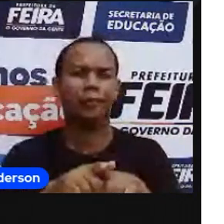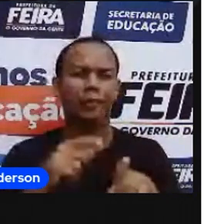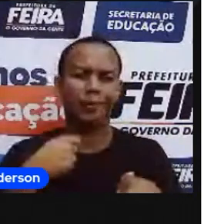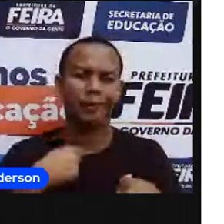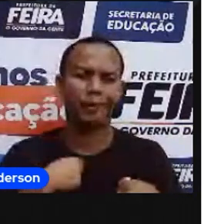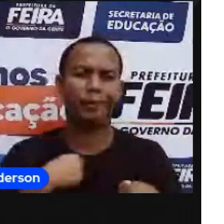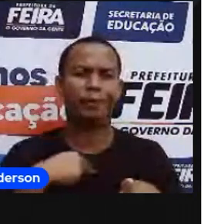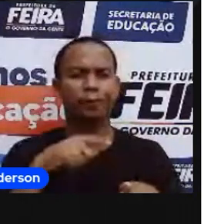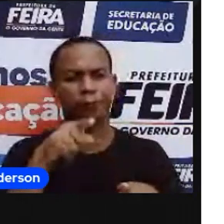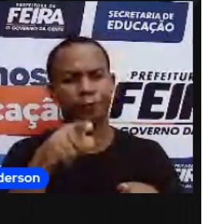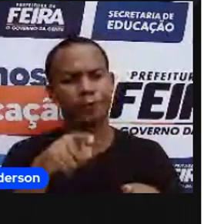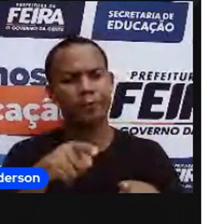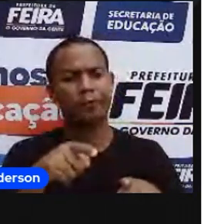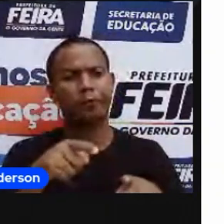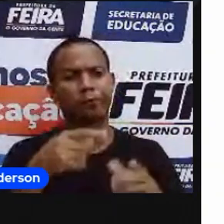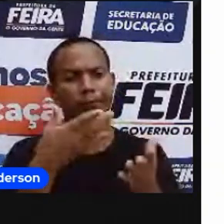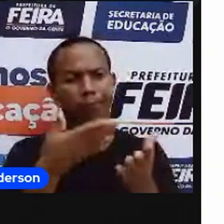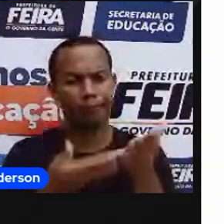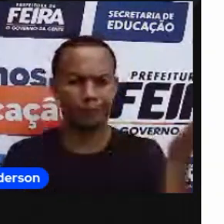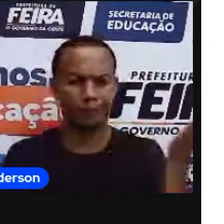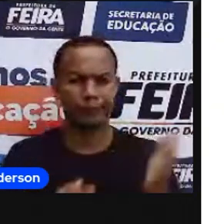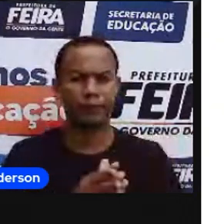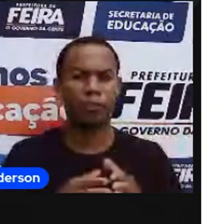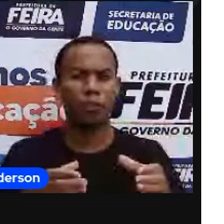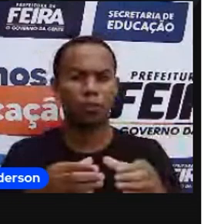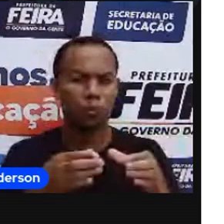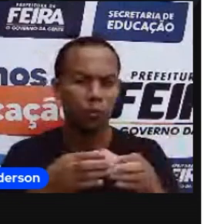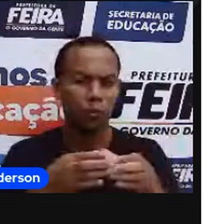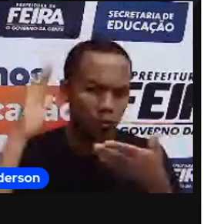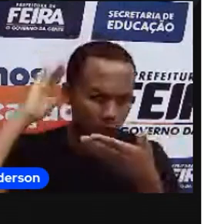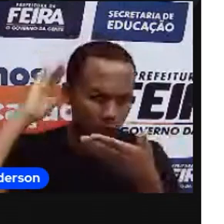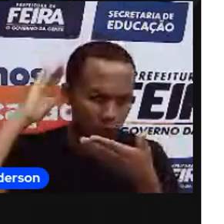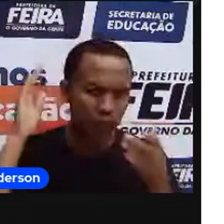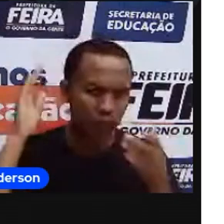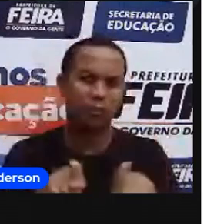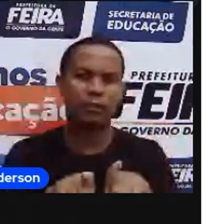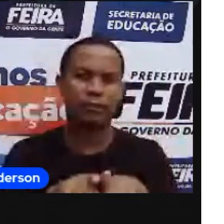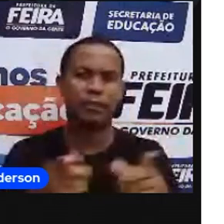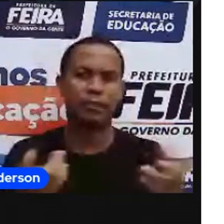acaba afetando também quem? Os povos indígenas.